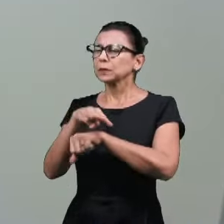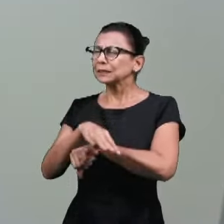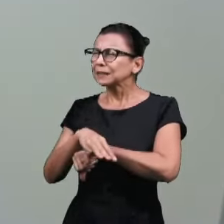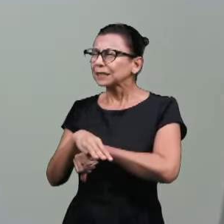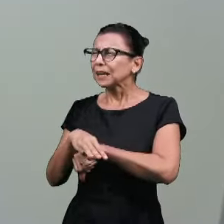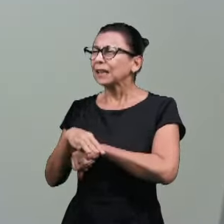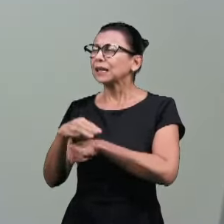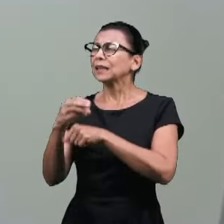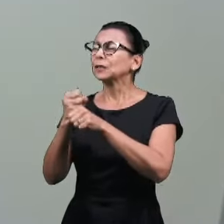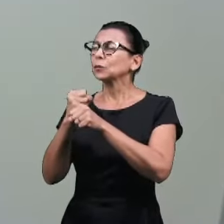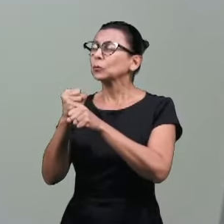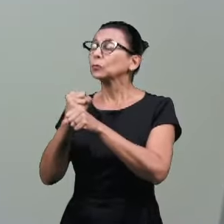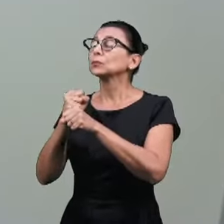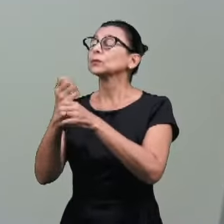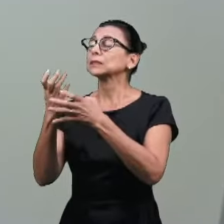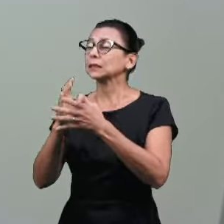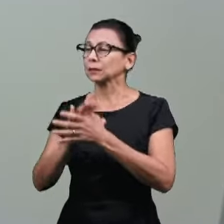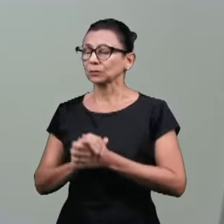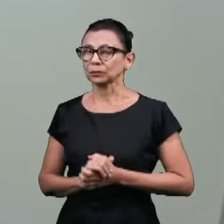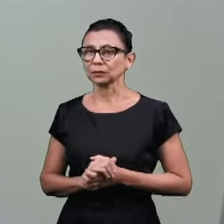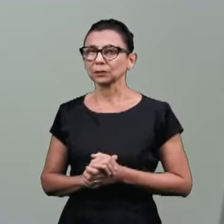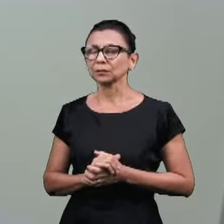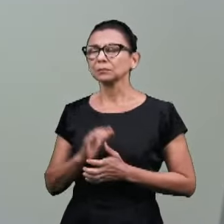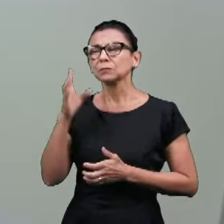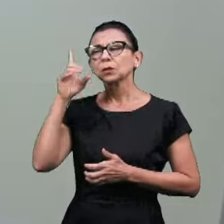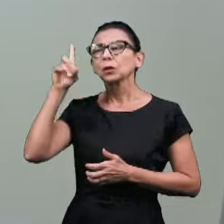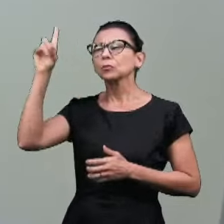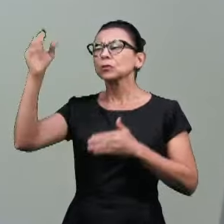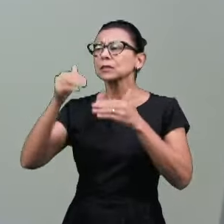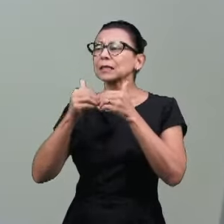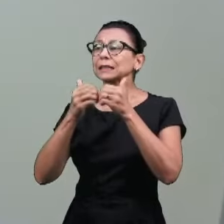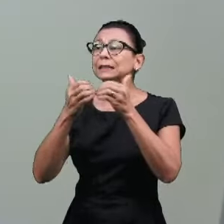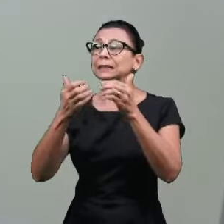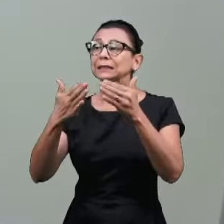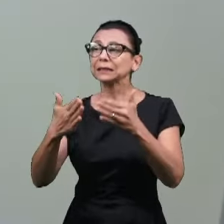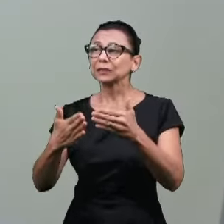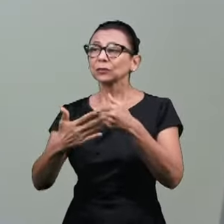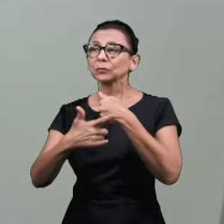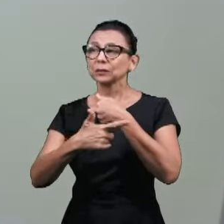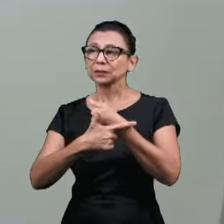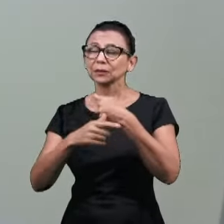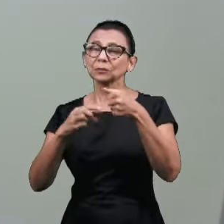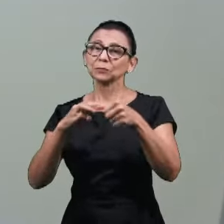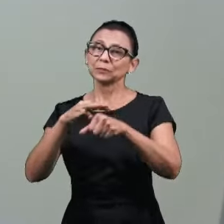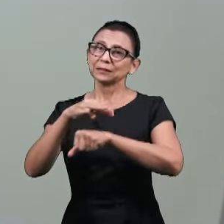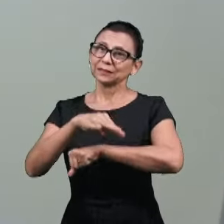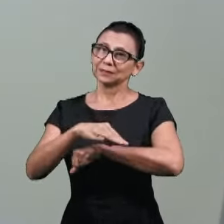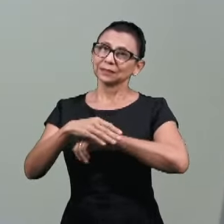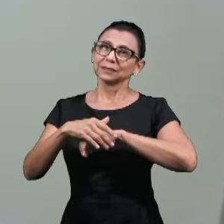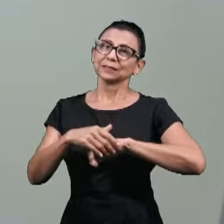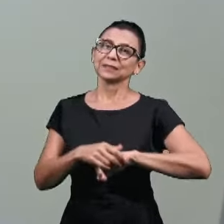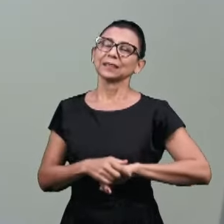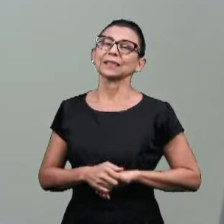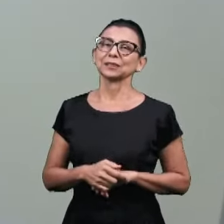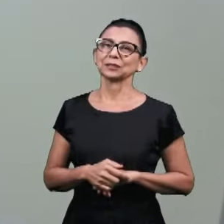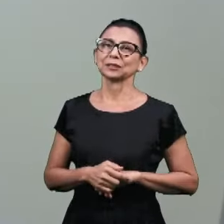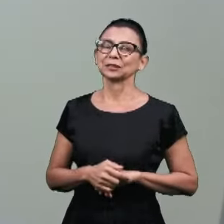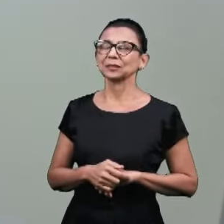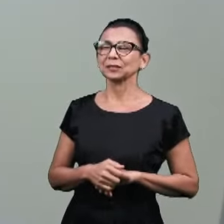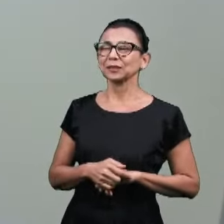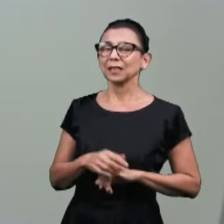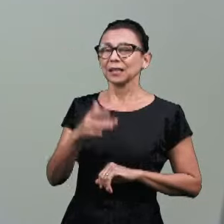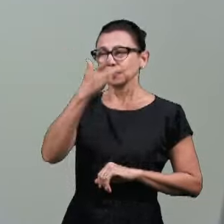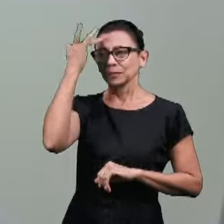foi ungido, ordenado? É claro que os ouvintes e as ovelhas estão querendo aí saber